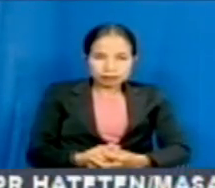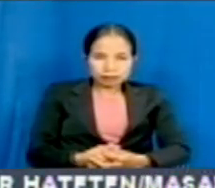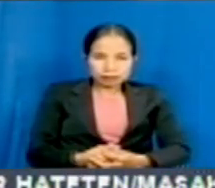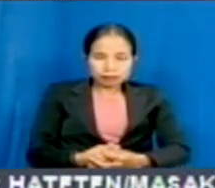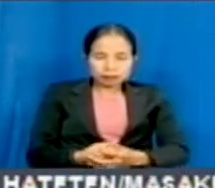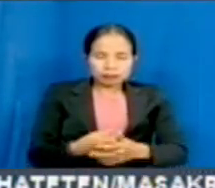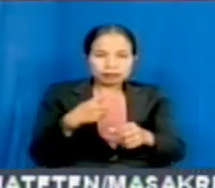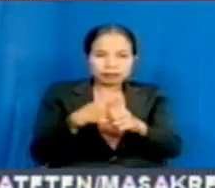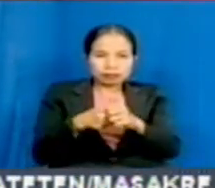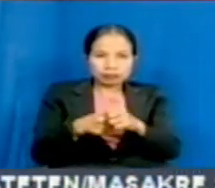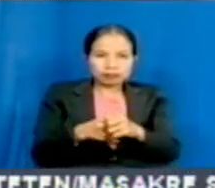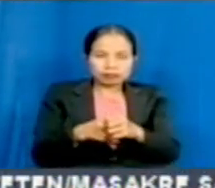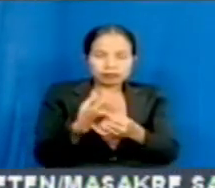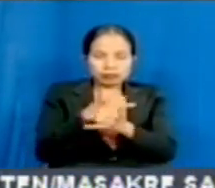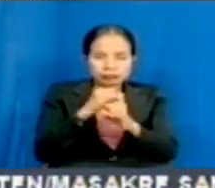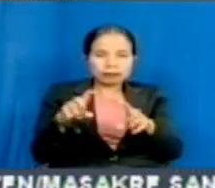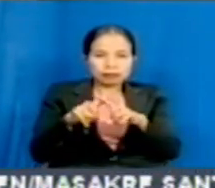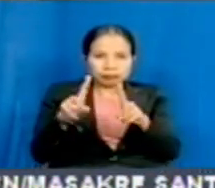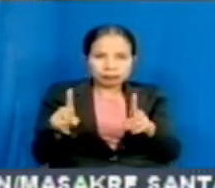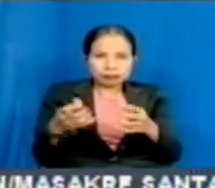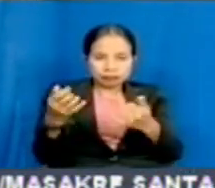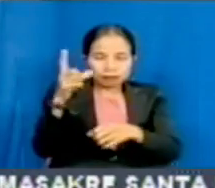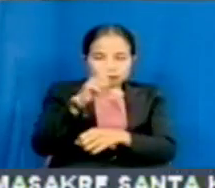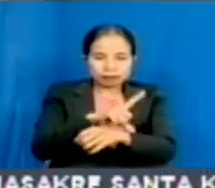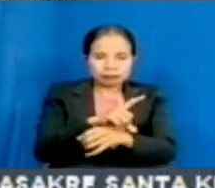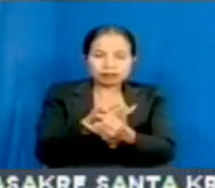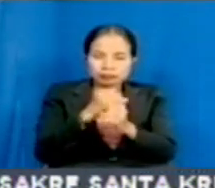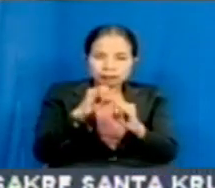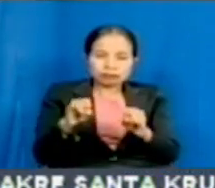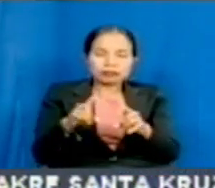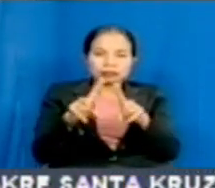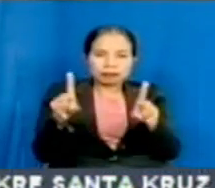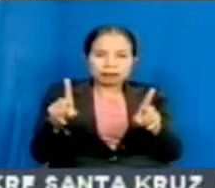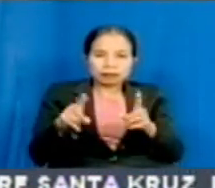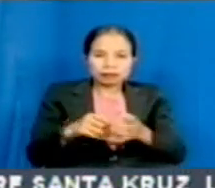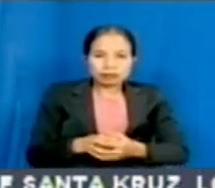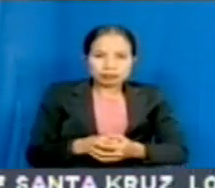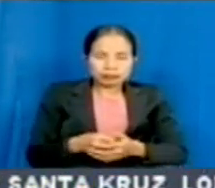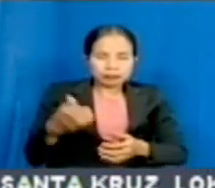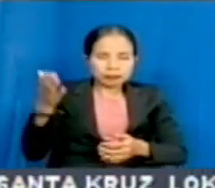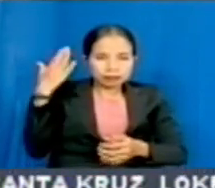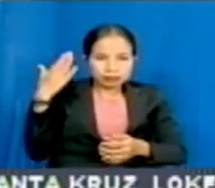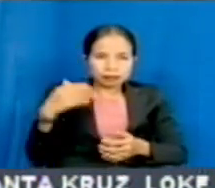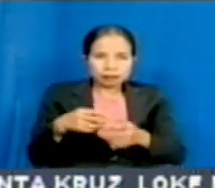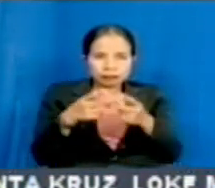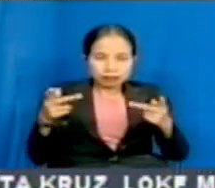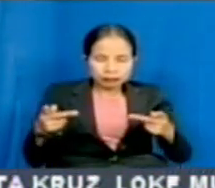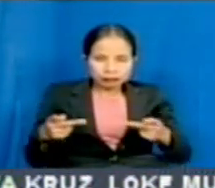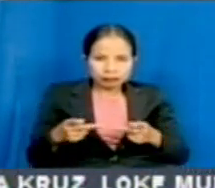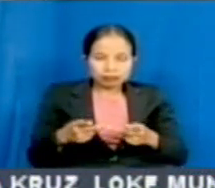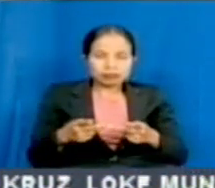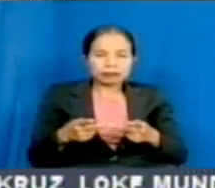Momento nevamos lingkungan oinselu, oinloromos lingkungan oinselu. Uluk ninya lingkungan o entau ninya